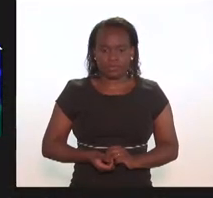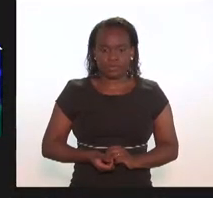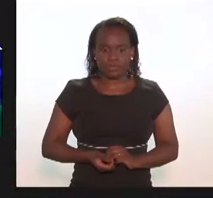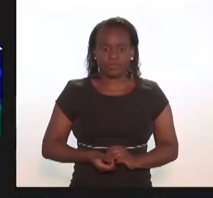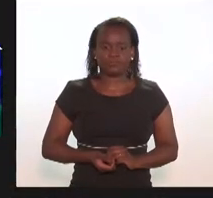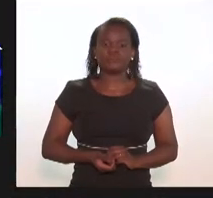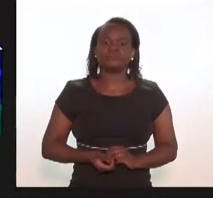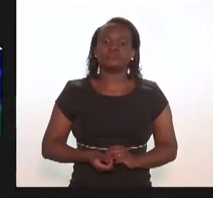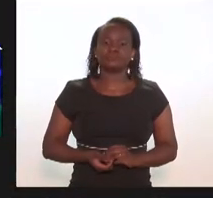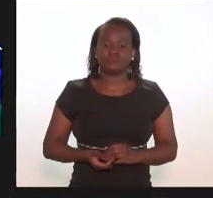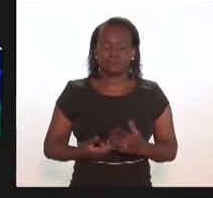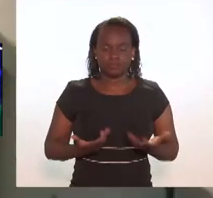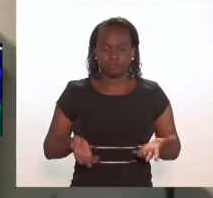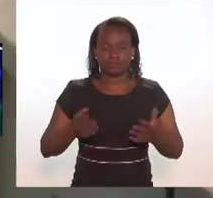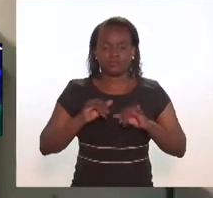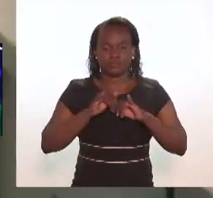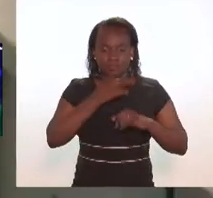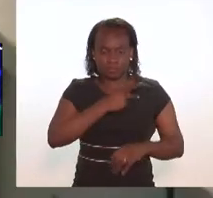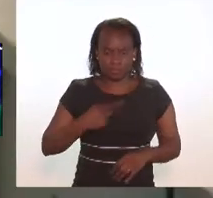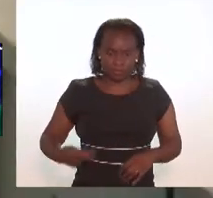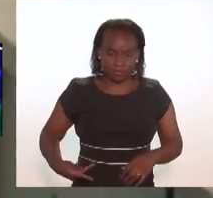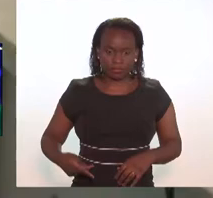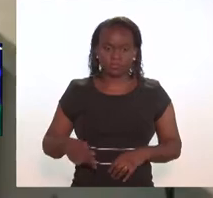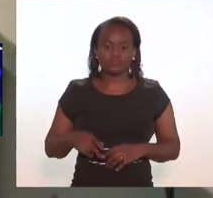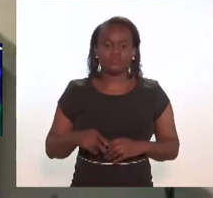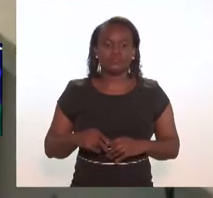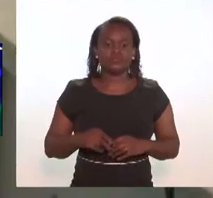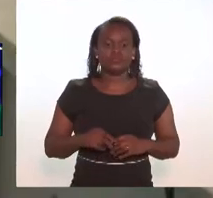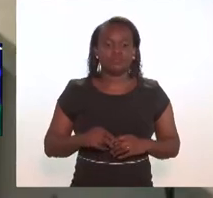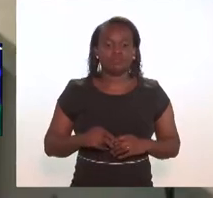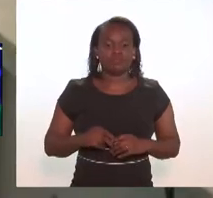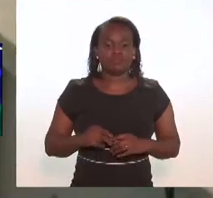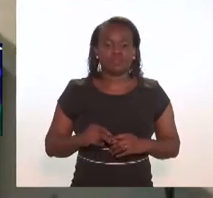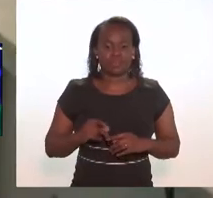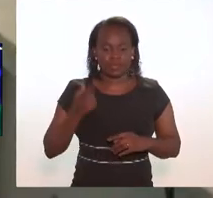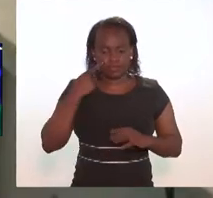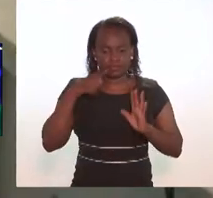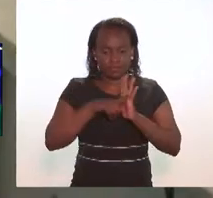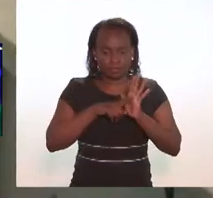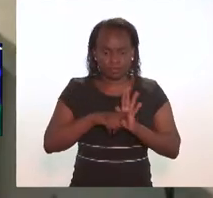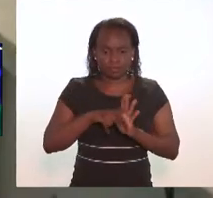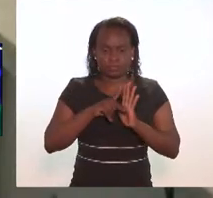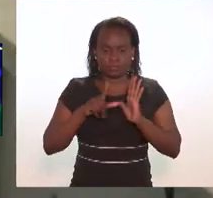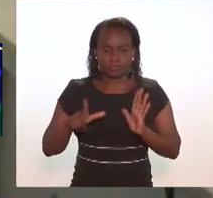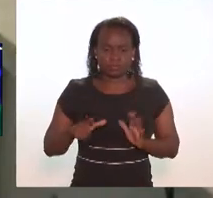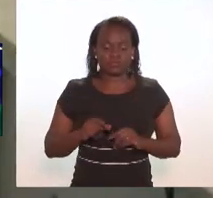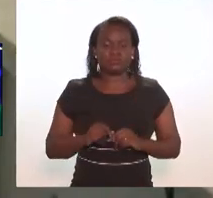Um minutinho, senhor presidente, que eu estou pegando aqui o projeto.